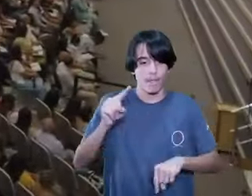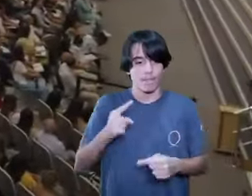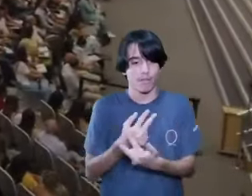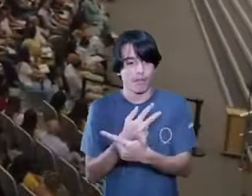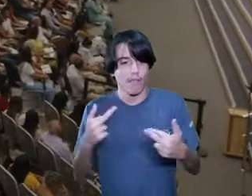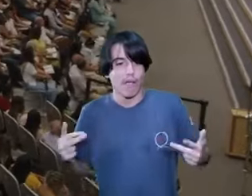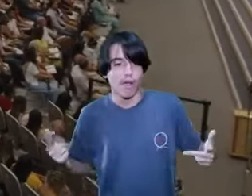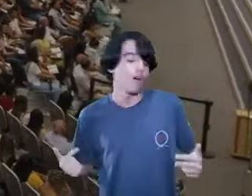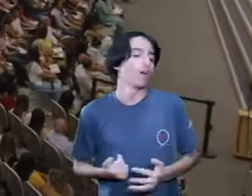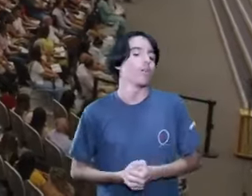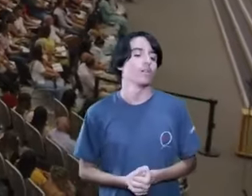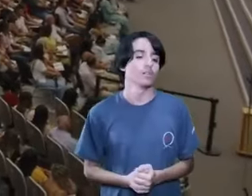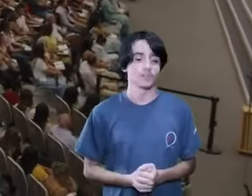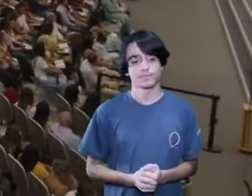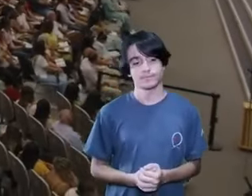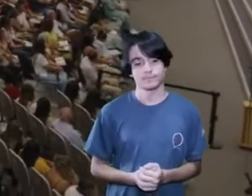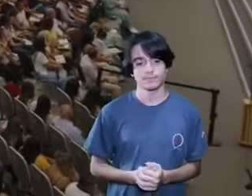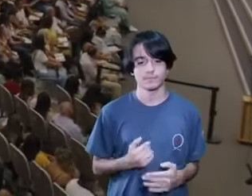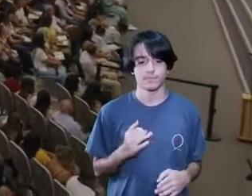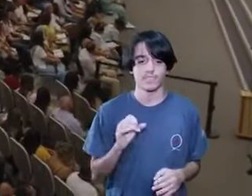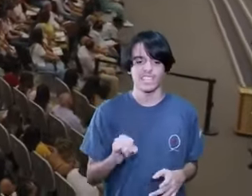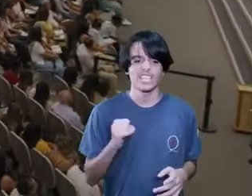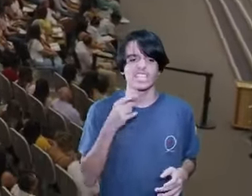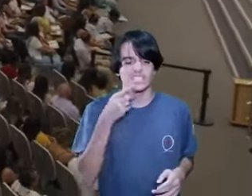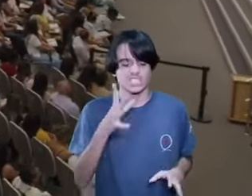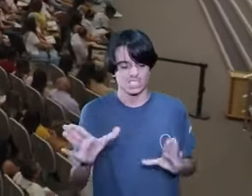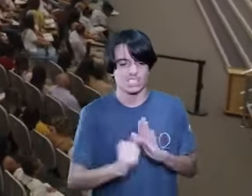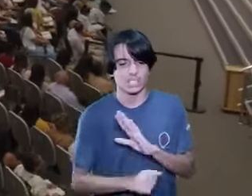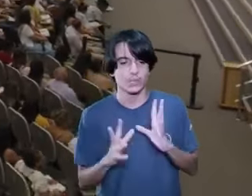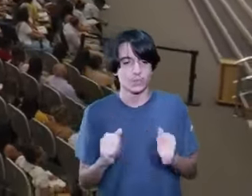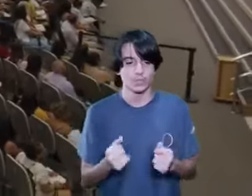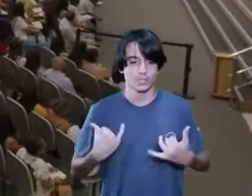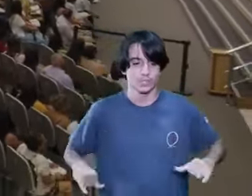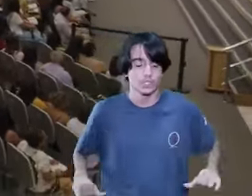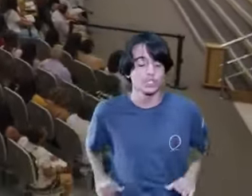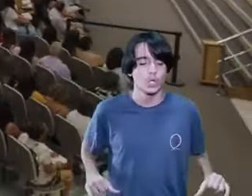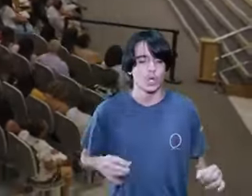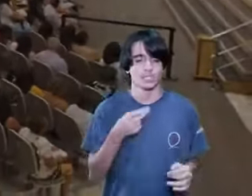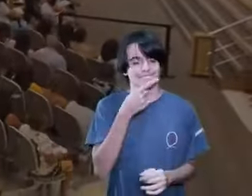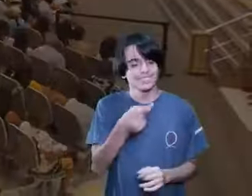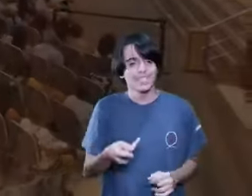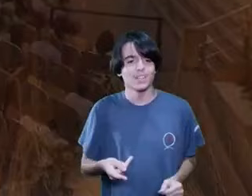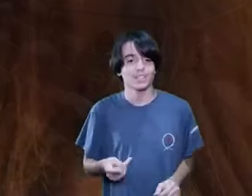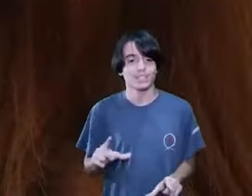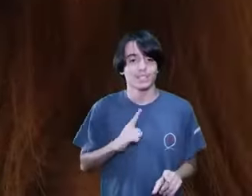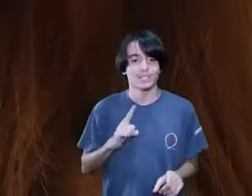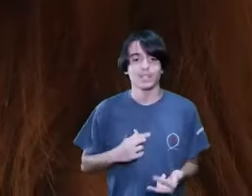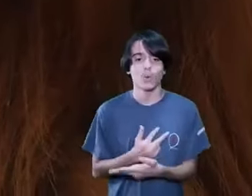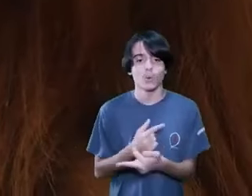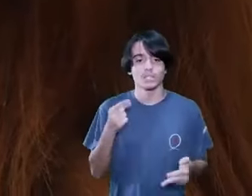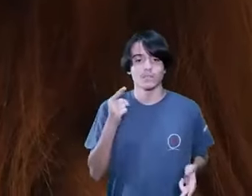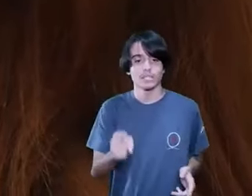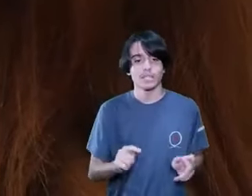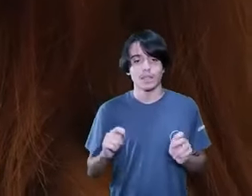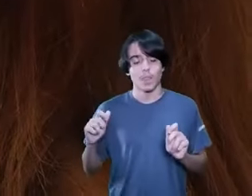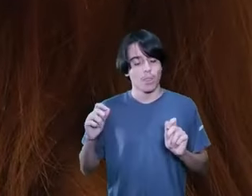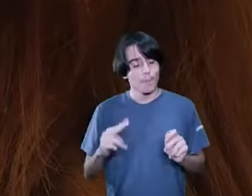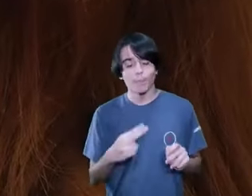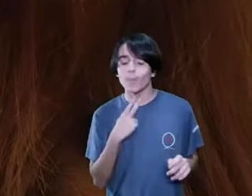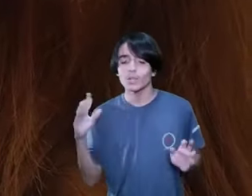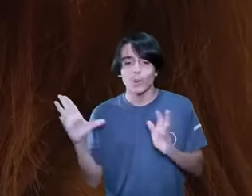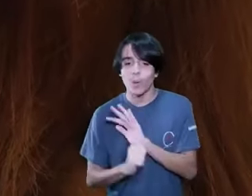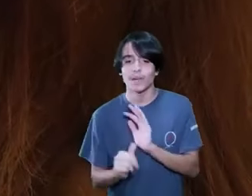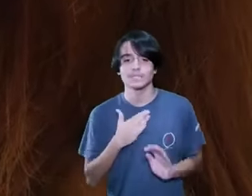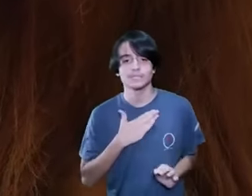as coisas, para ver se ela, para ver se ele. E Jó está dizendo, tem uma coisa que você não tira, tem uma